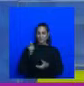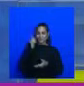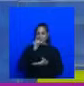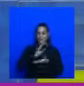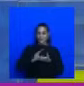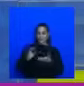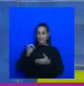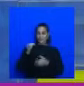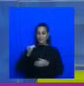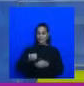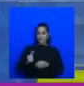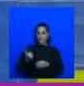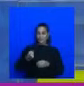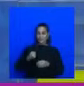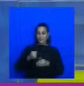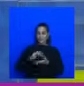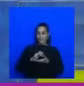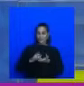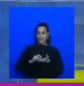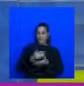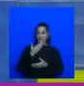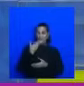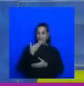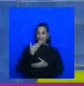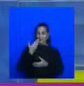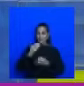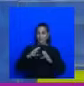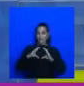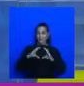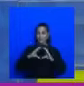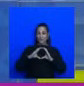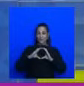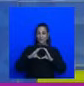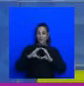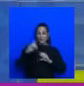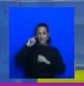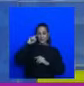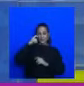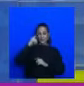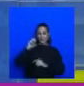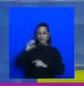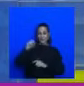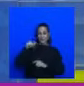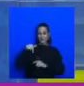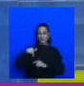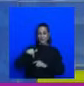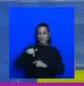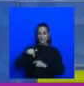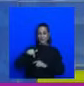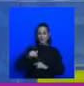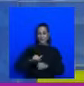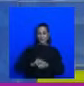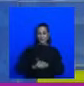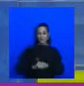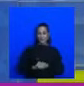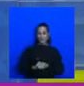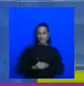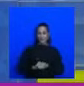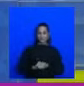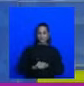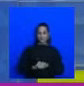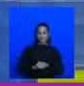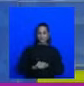leva prêmio a partir de 11 acertos na Loto Fácil. Bola preta 07. Preta